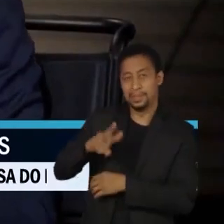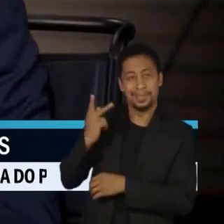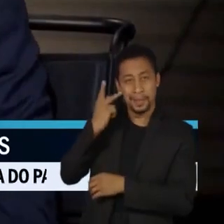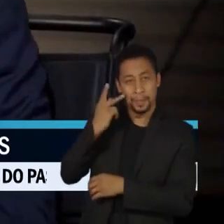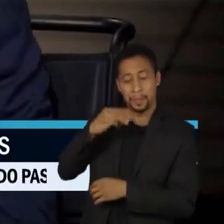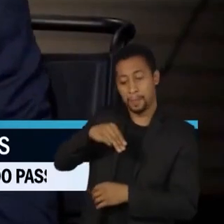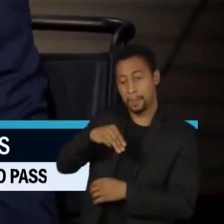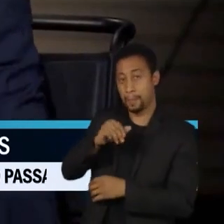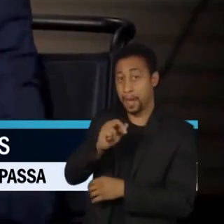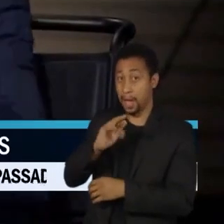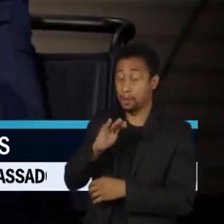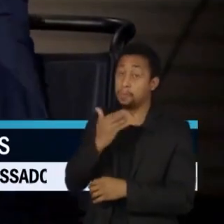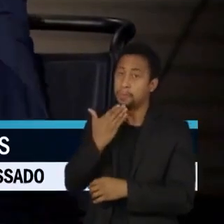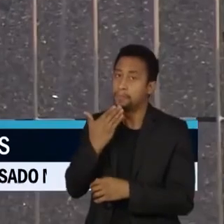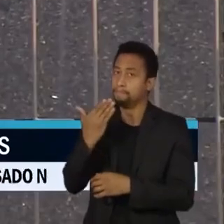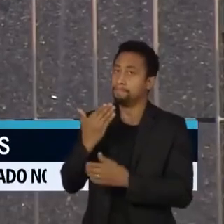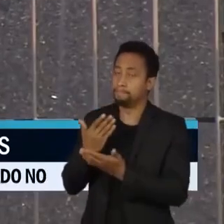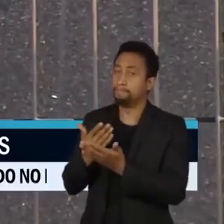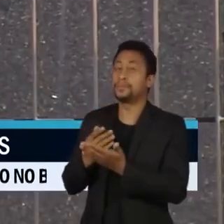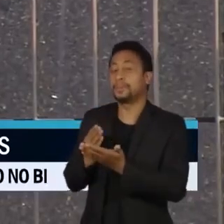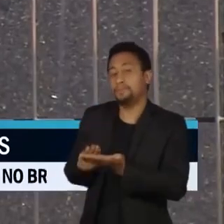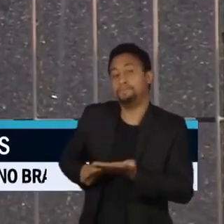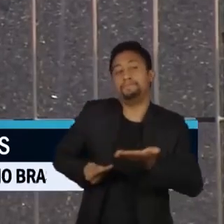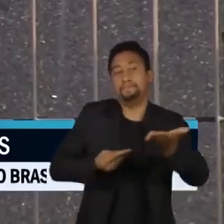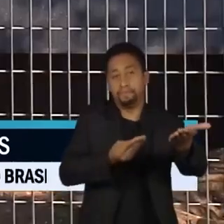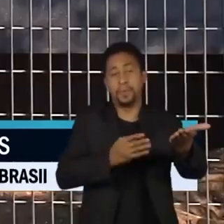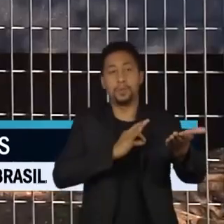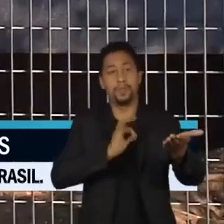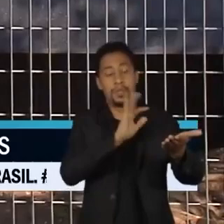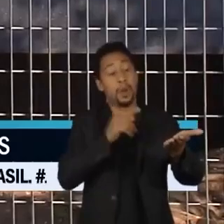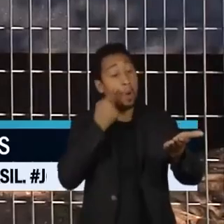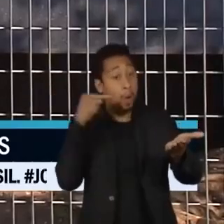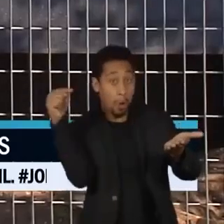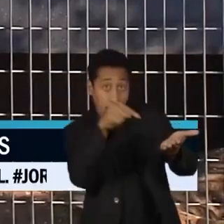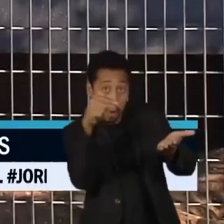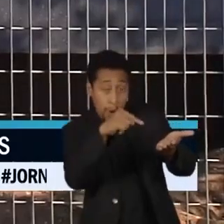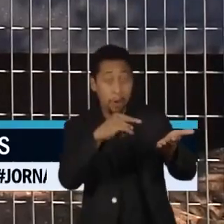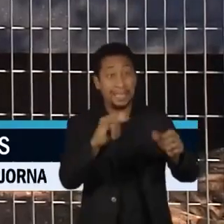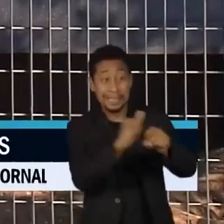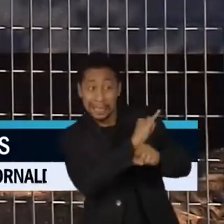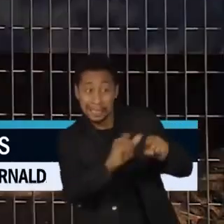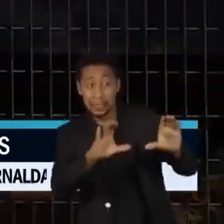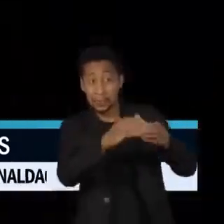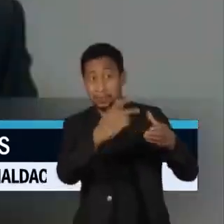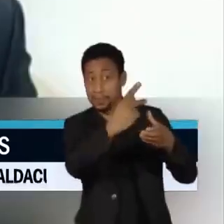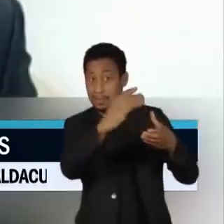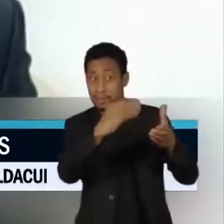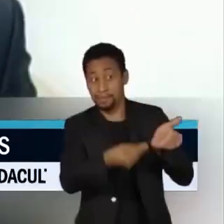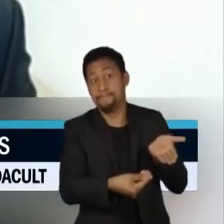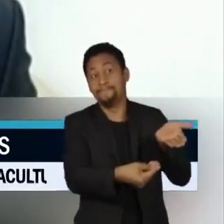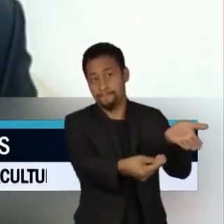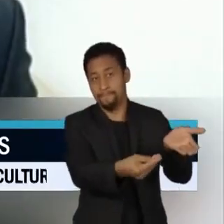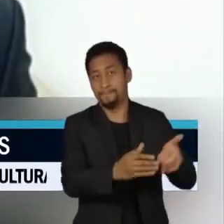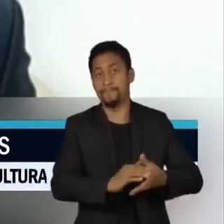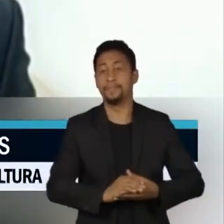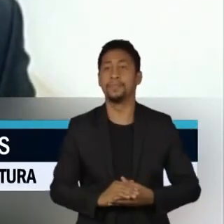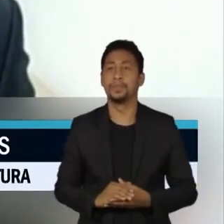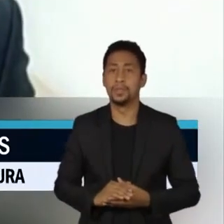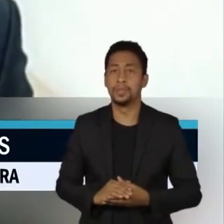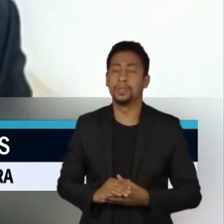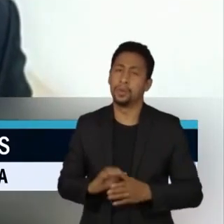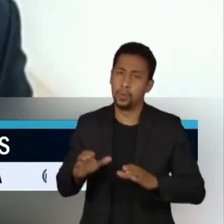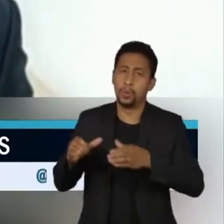Mário Sarrubo, que teria informado a Polícia Federal sobre os planos da facção criminosa. O serviço de inteligência